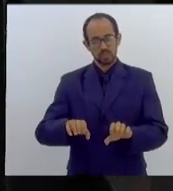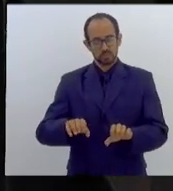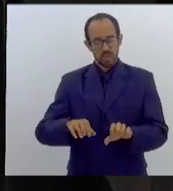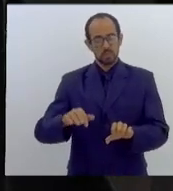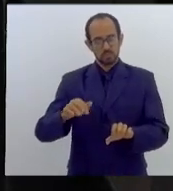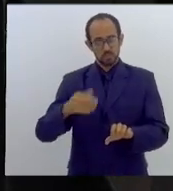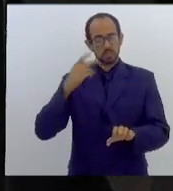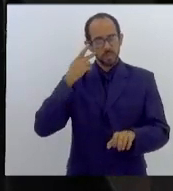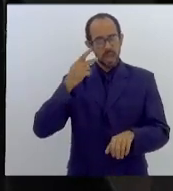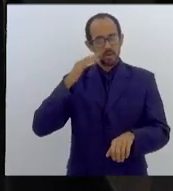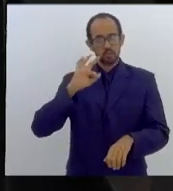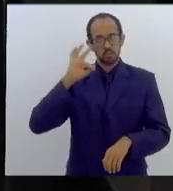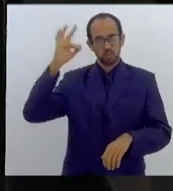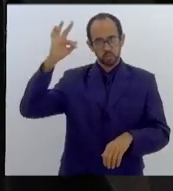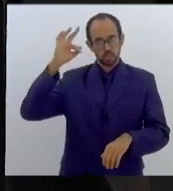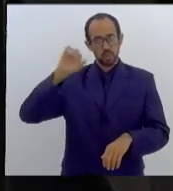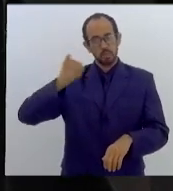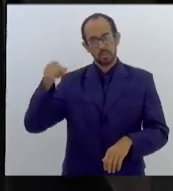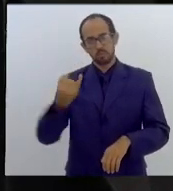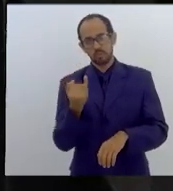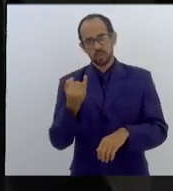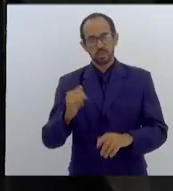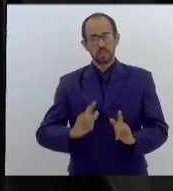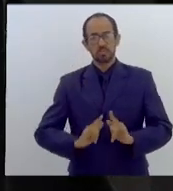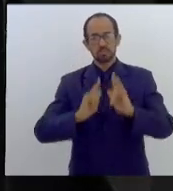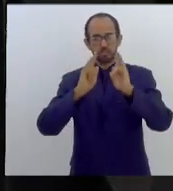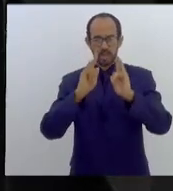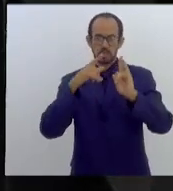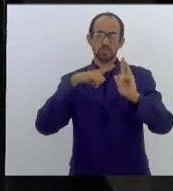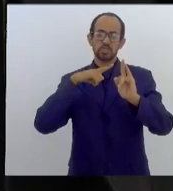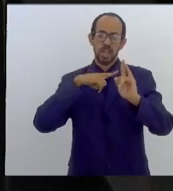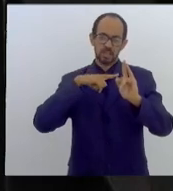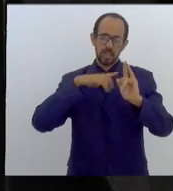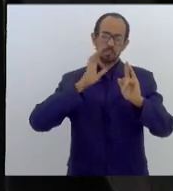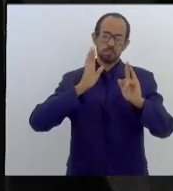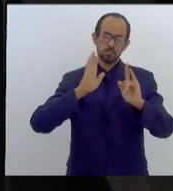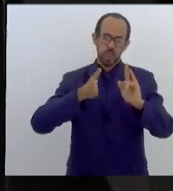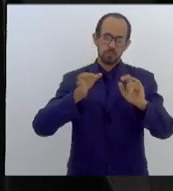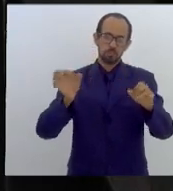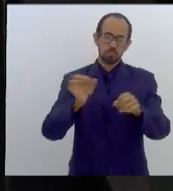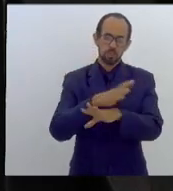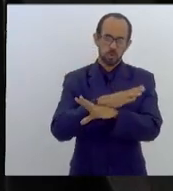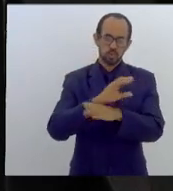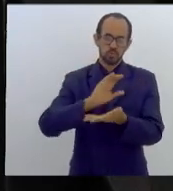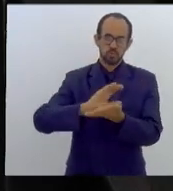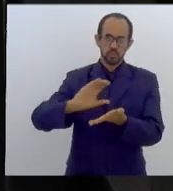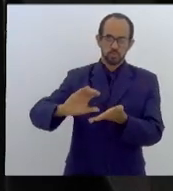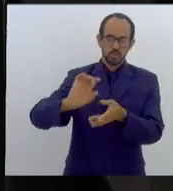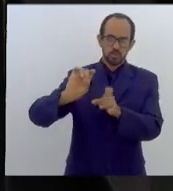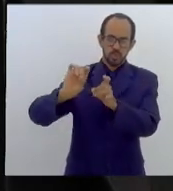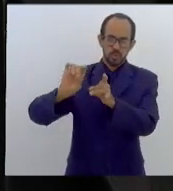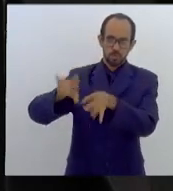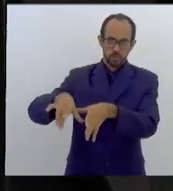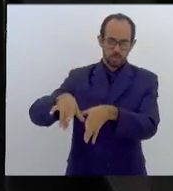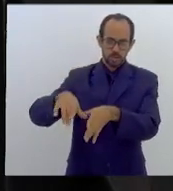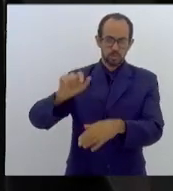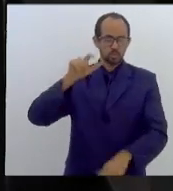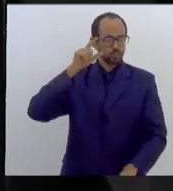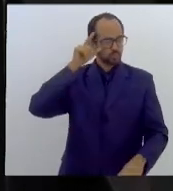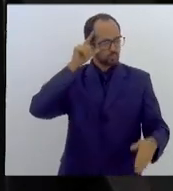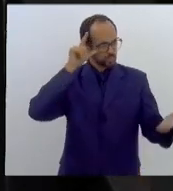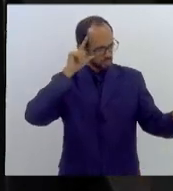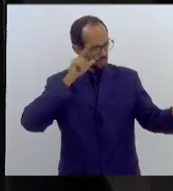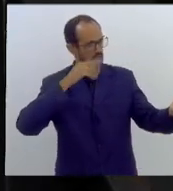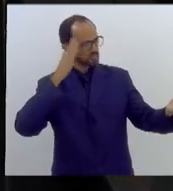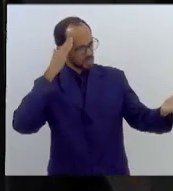prazo, aproveitando equipamentos públicos que já existem nesses territórios, aproveitando investimentos que já foram feitos e agora estão abandonados, Lucinha, na Zona Oeste, na